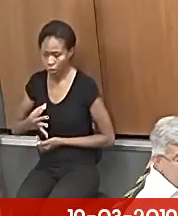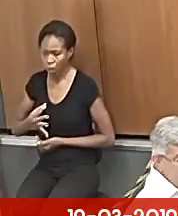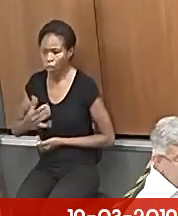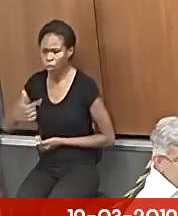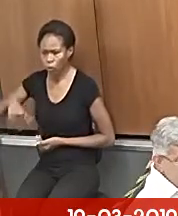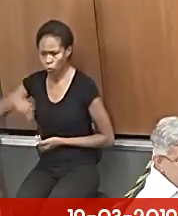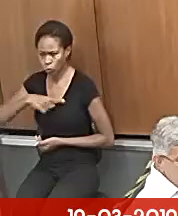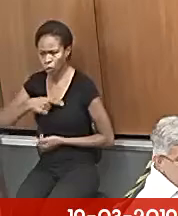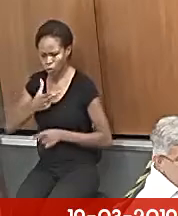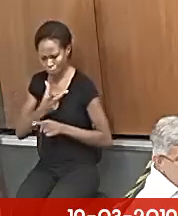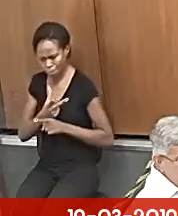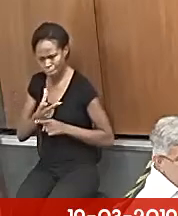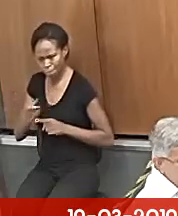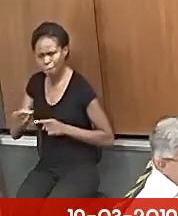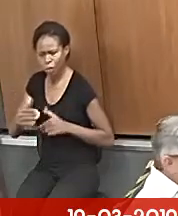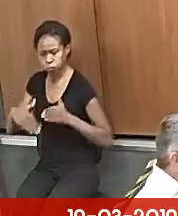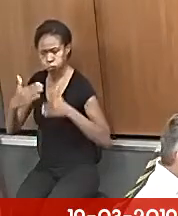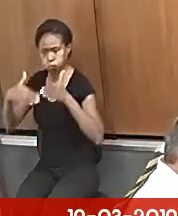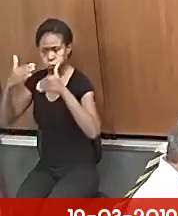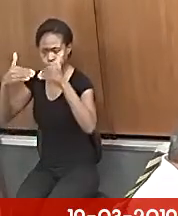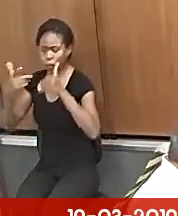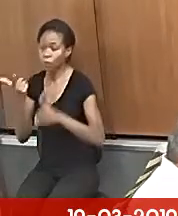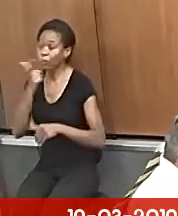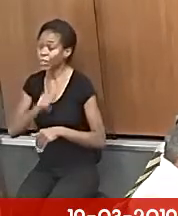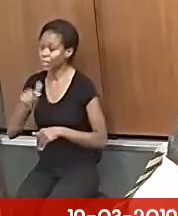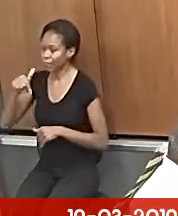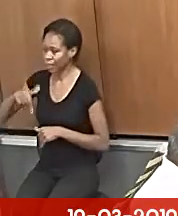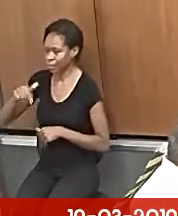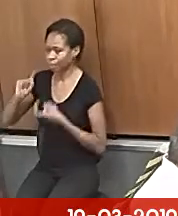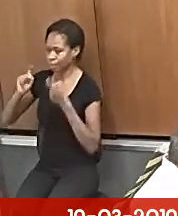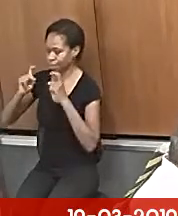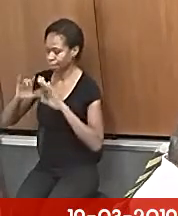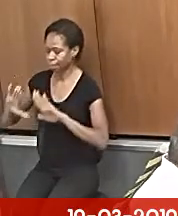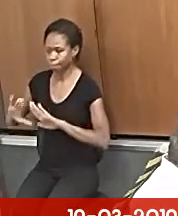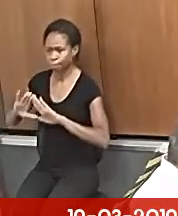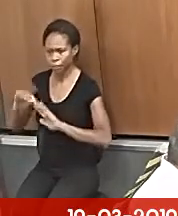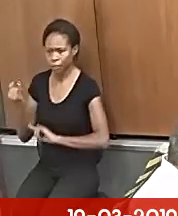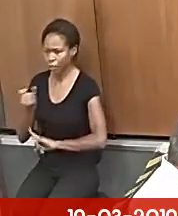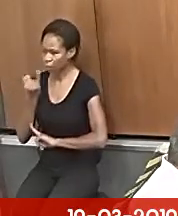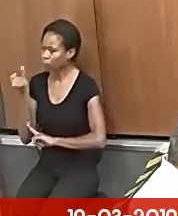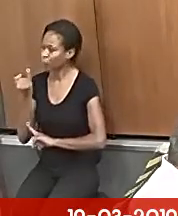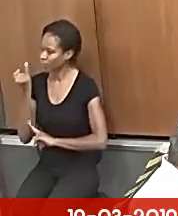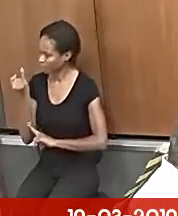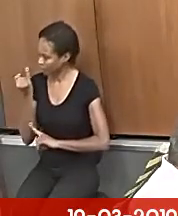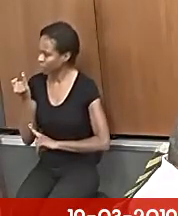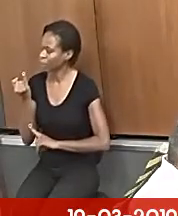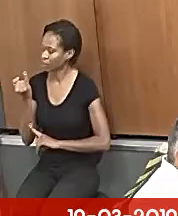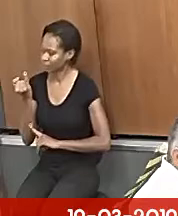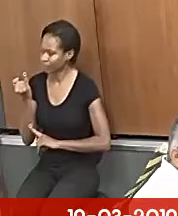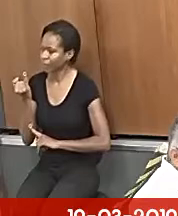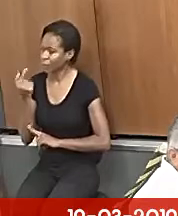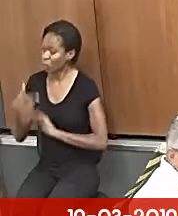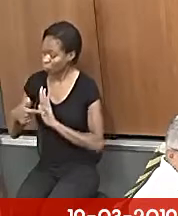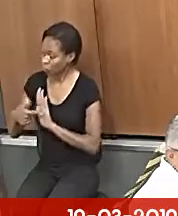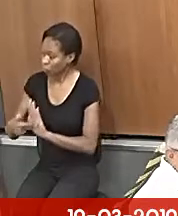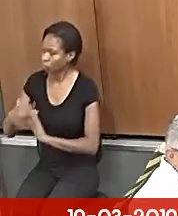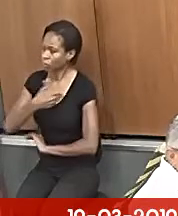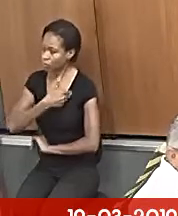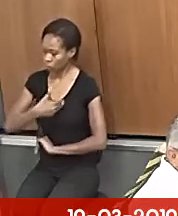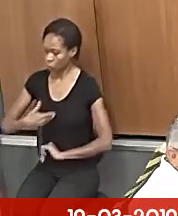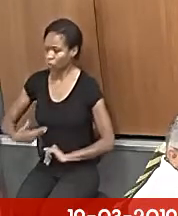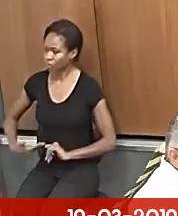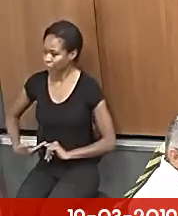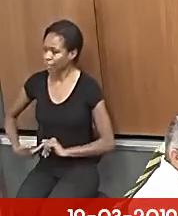aqui junto com a comissão né ea essa importância é de levar para o novo governo através dessa